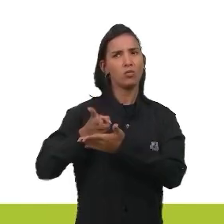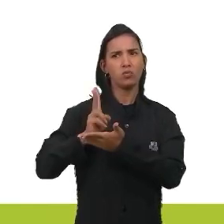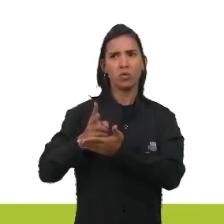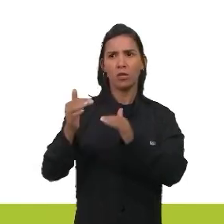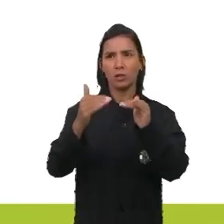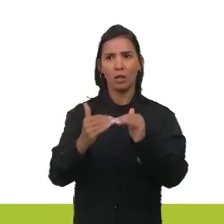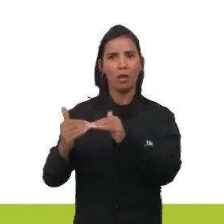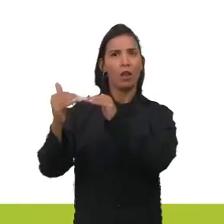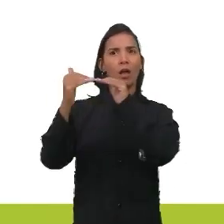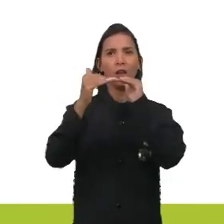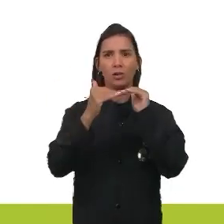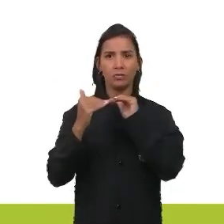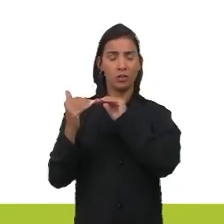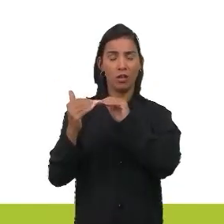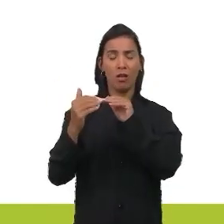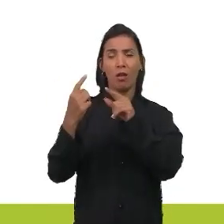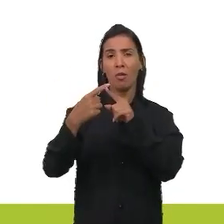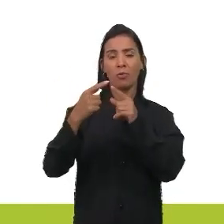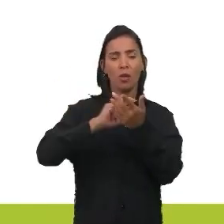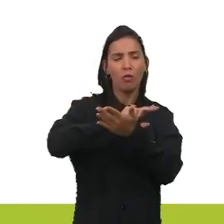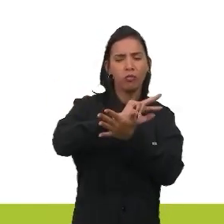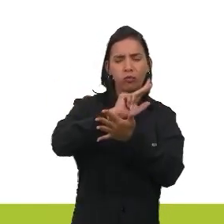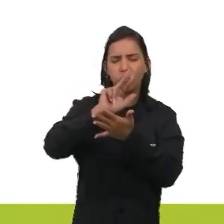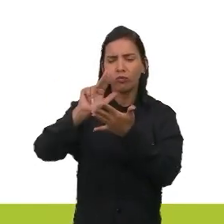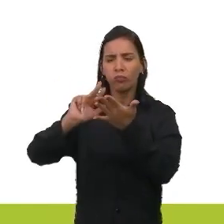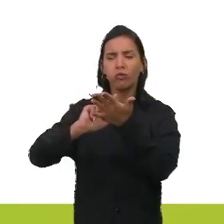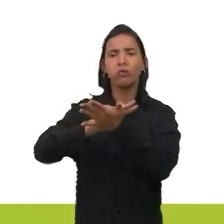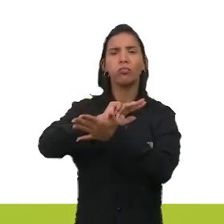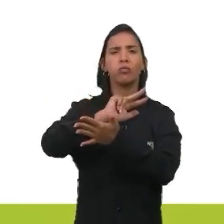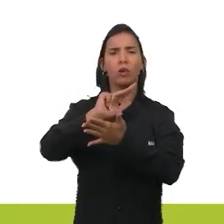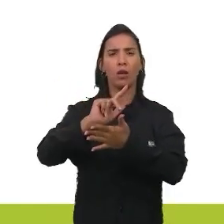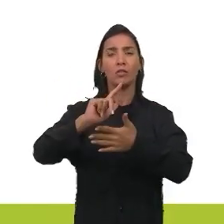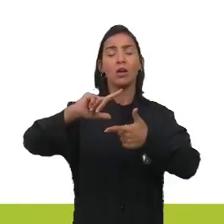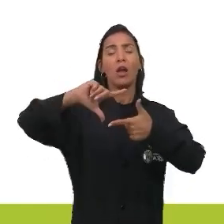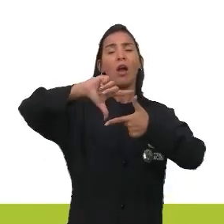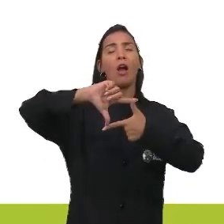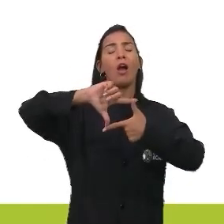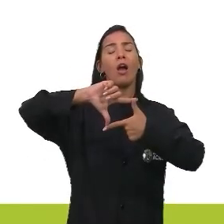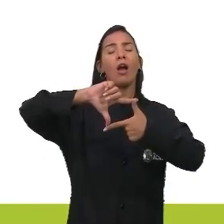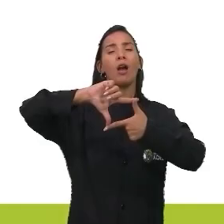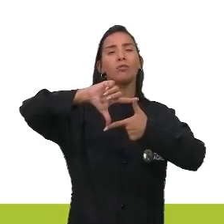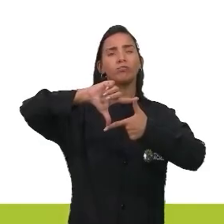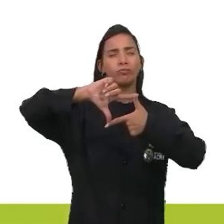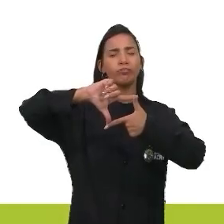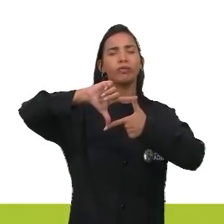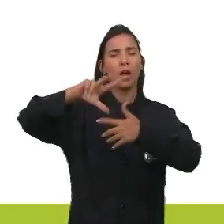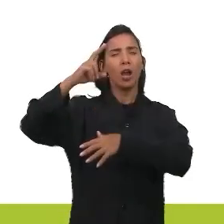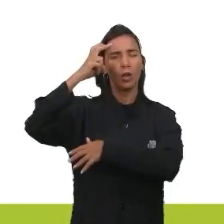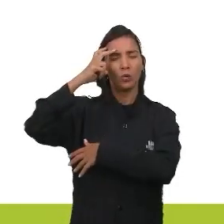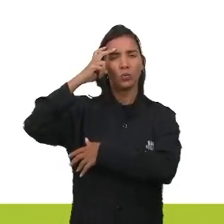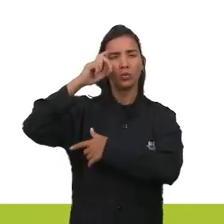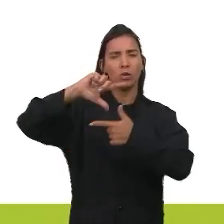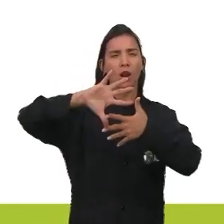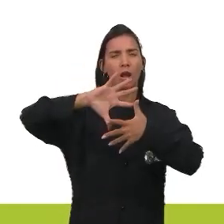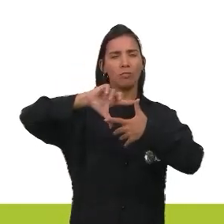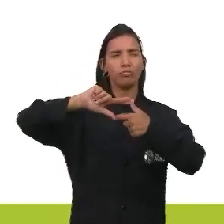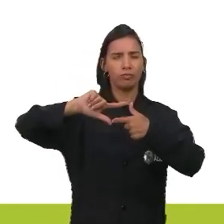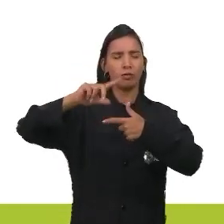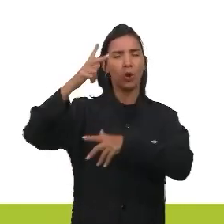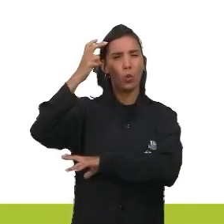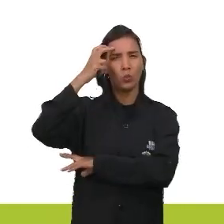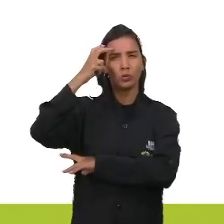níveis de heterogeneidade cultural. A cultura de um vilarejo no sul da Itália pode